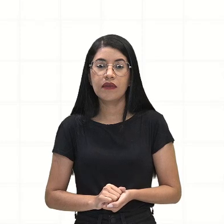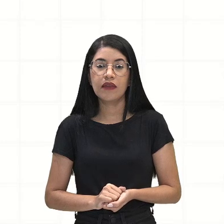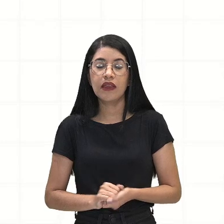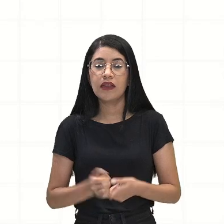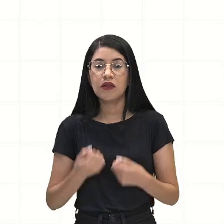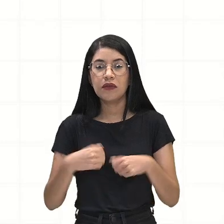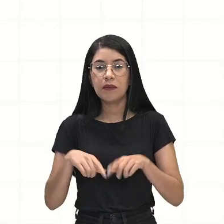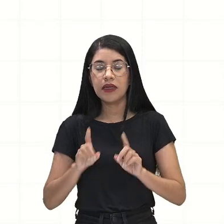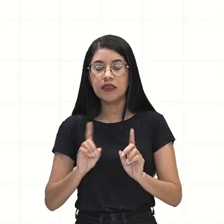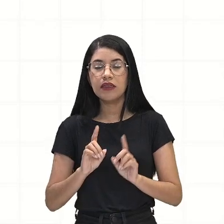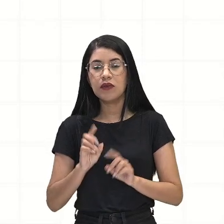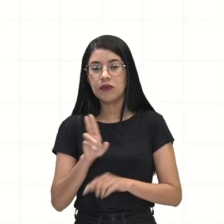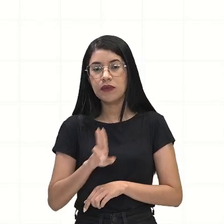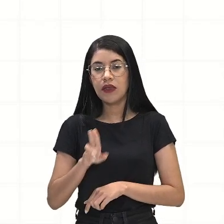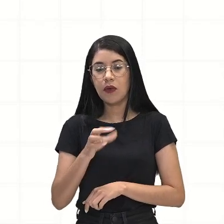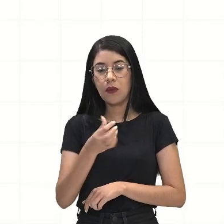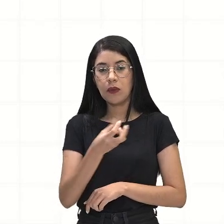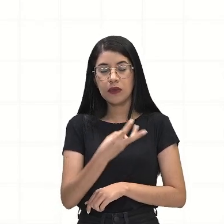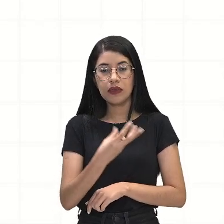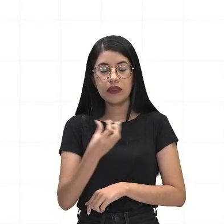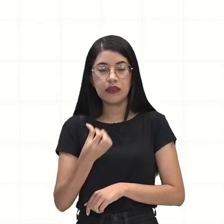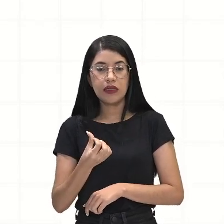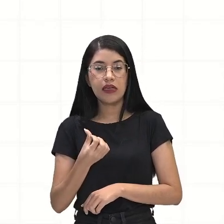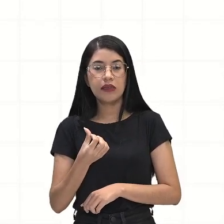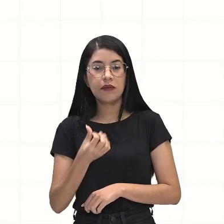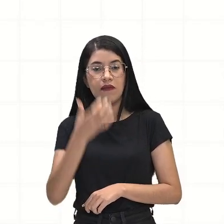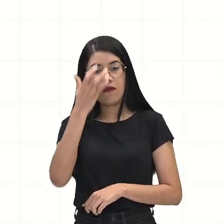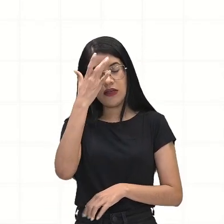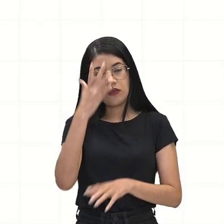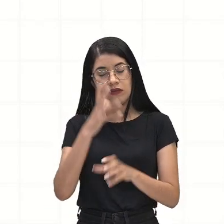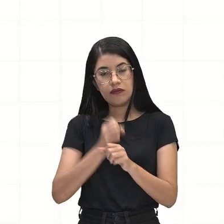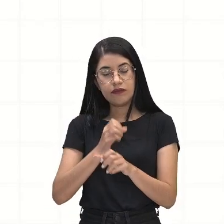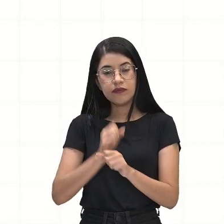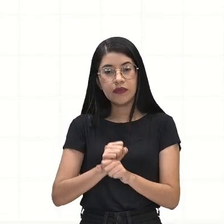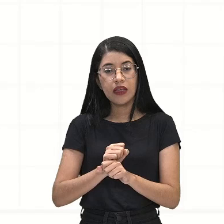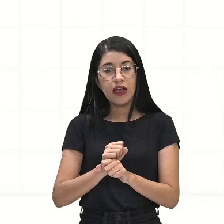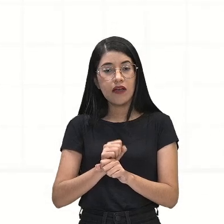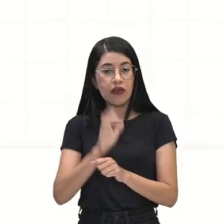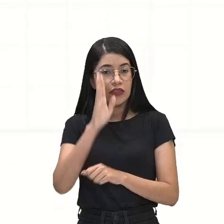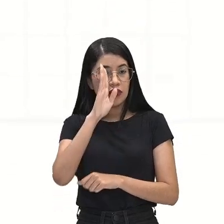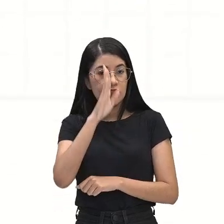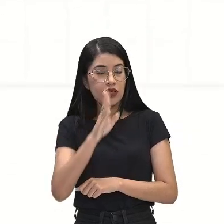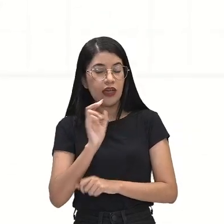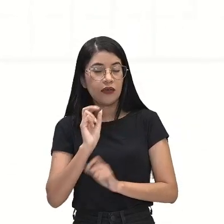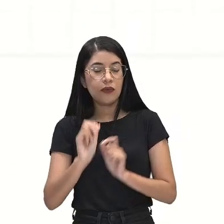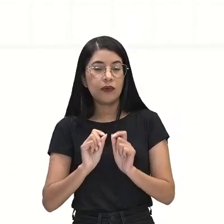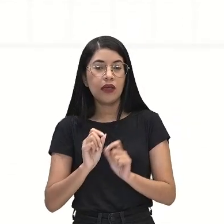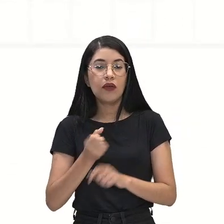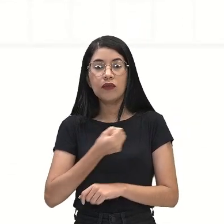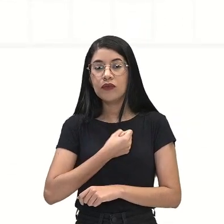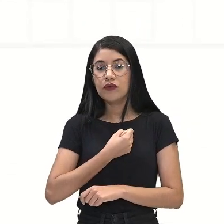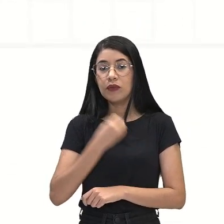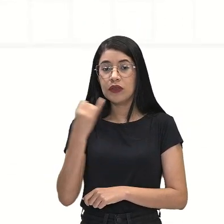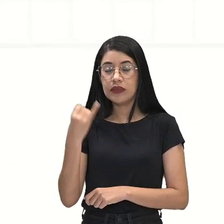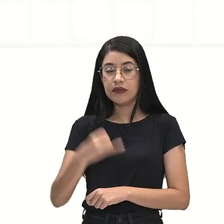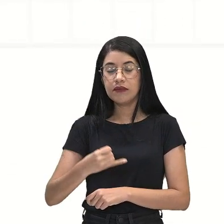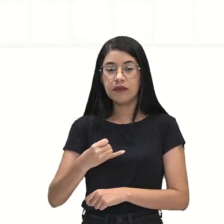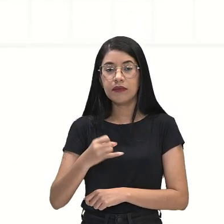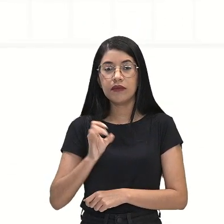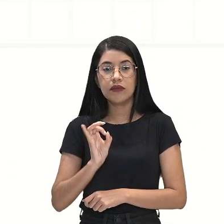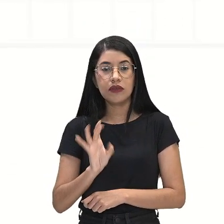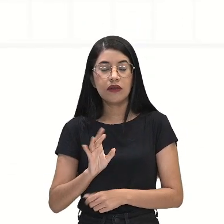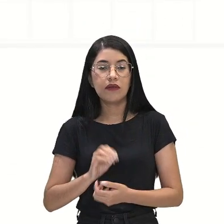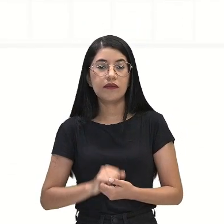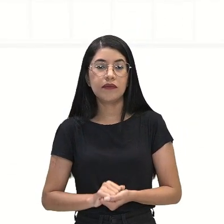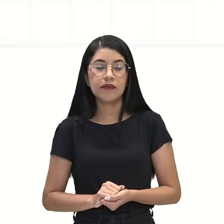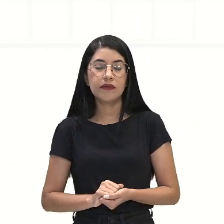esse 36 agora. Para facilitar os cálculos, eu vou usar logo somente os que são ímpares. E se a gente colocar aqui